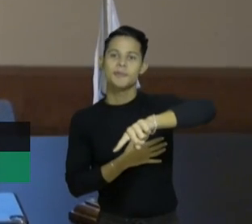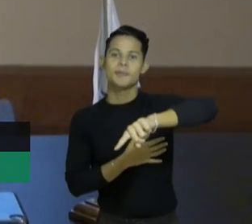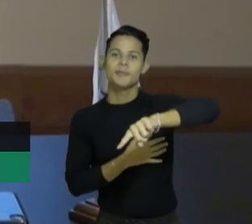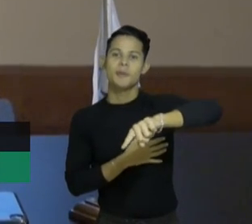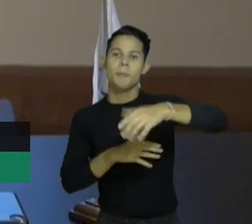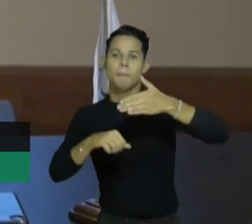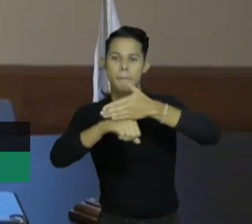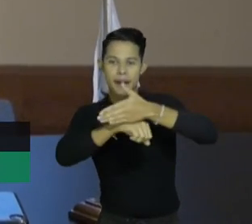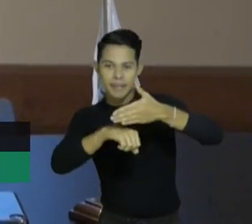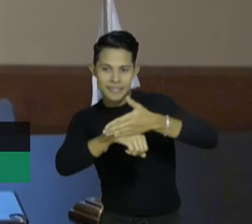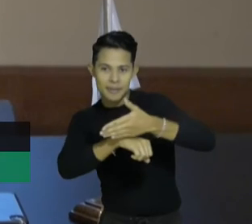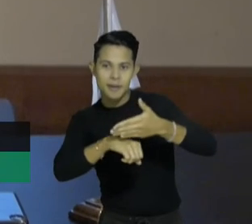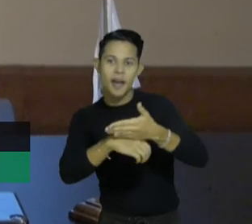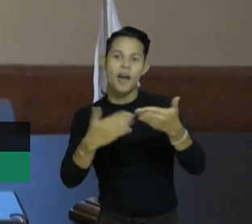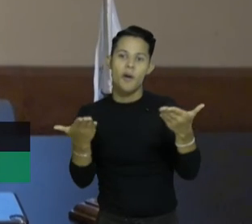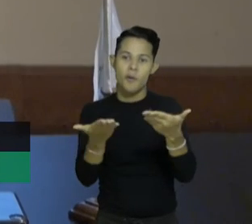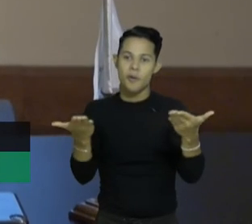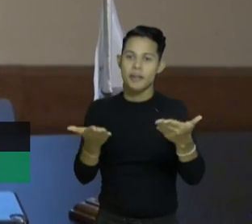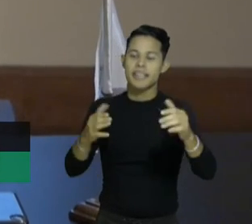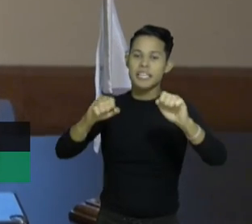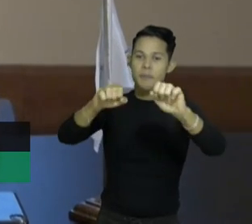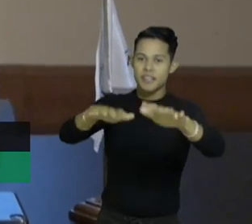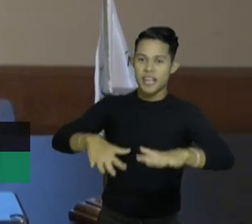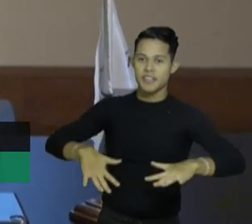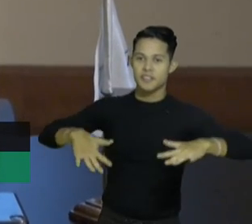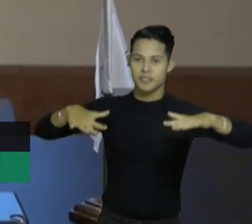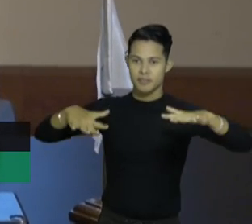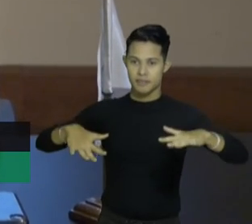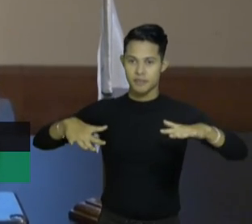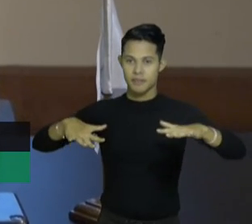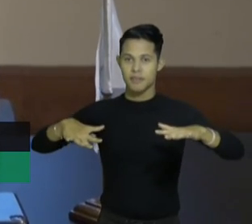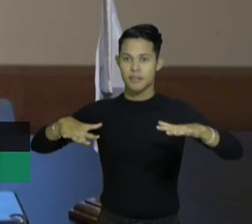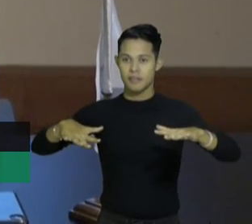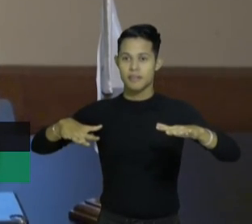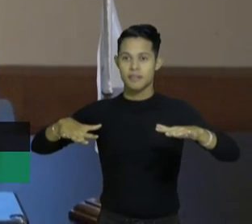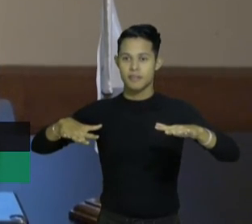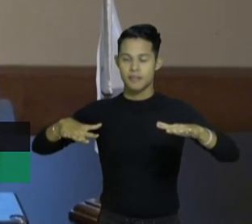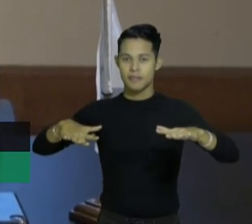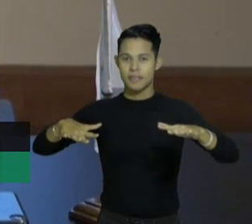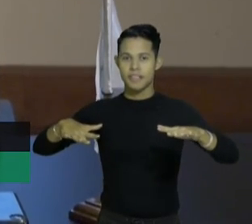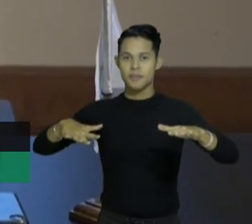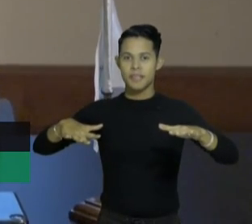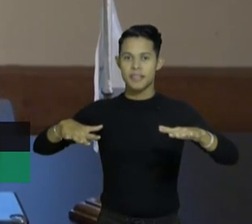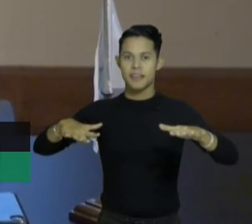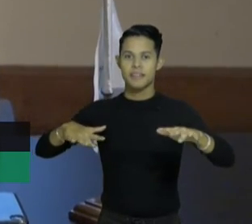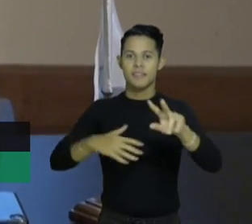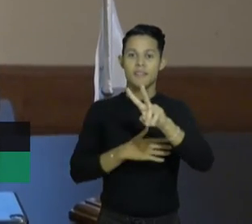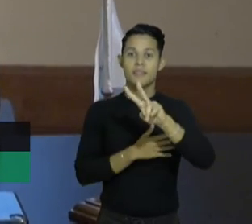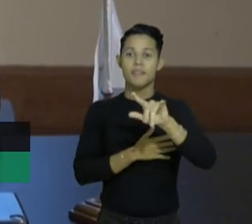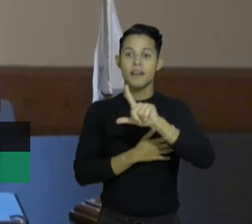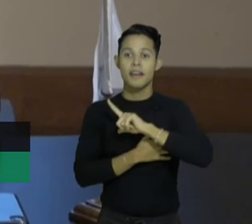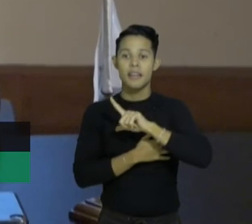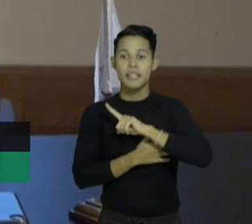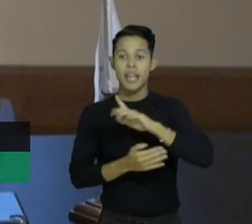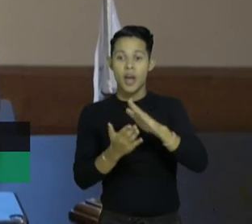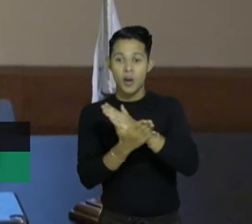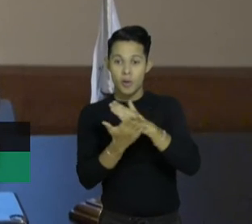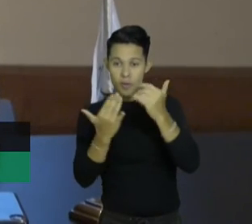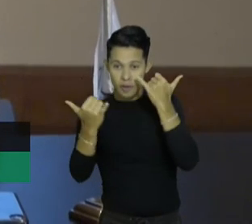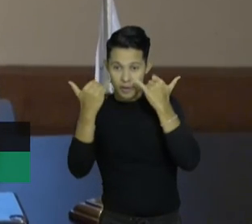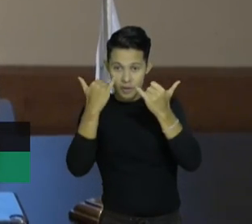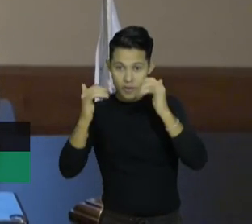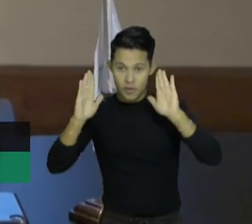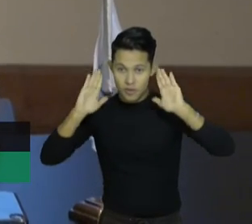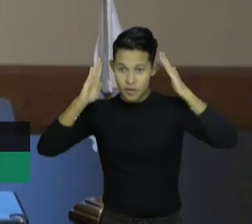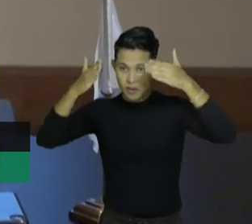participantes aqui desse painel eh tentar levantar algumas questões eh baseada num termo que é